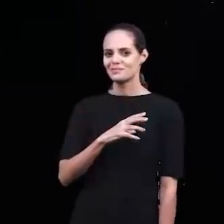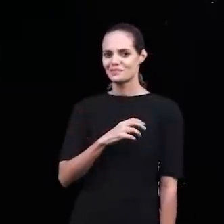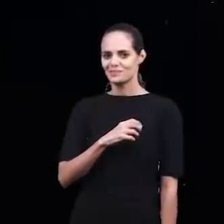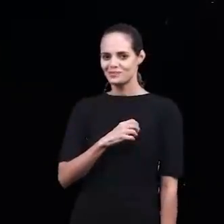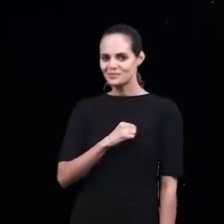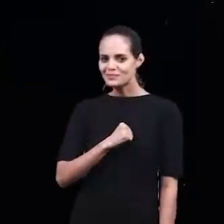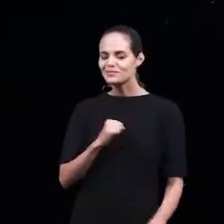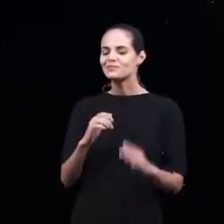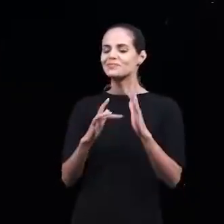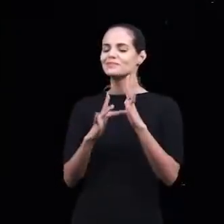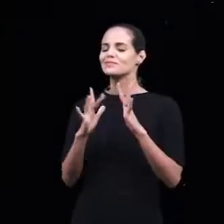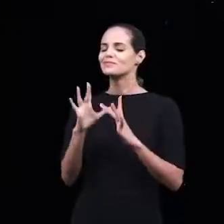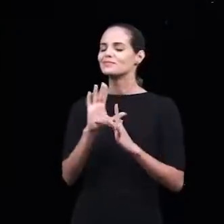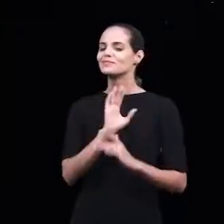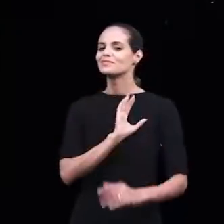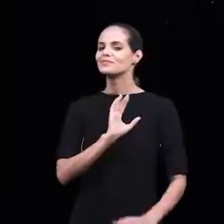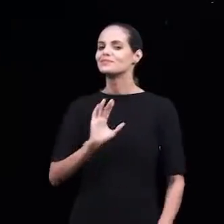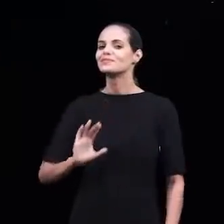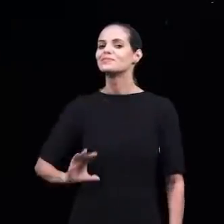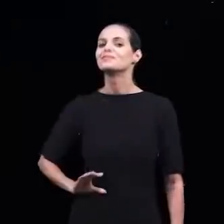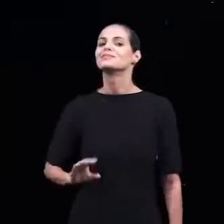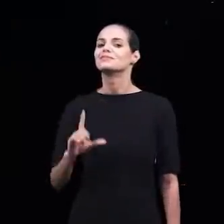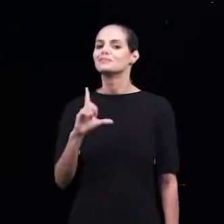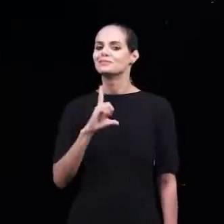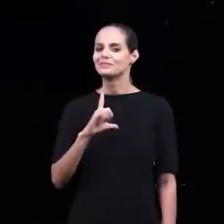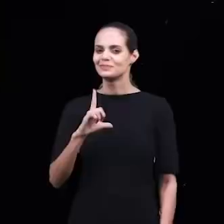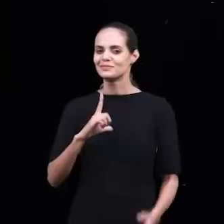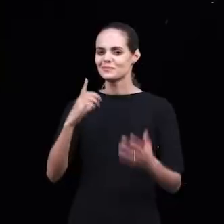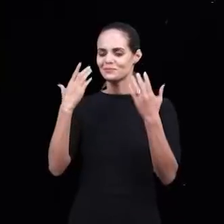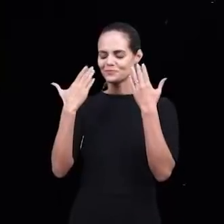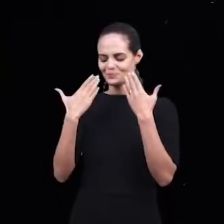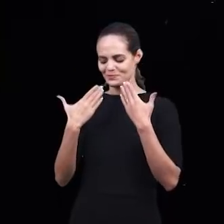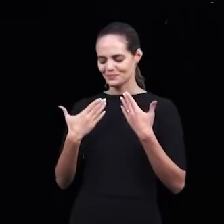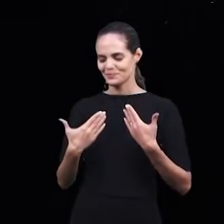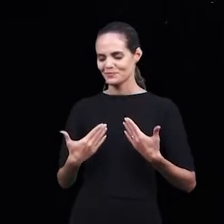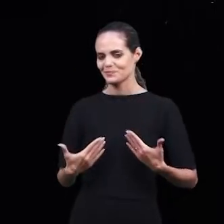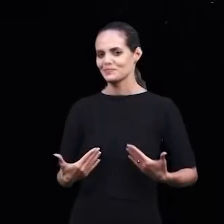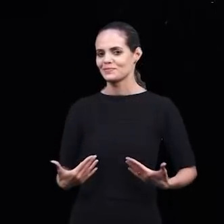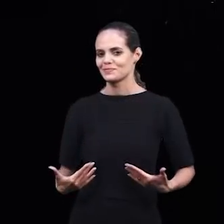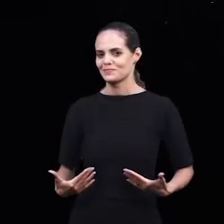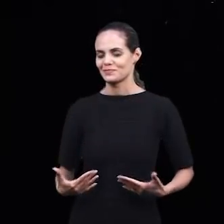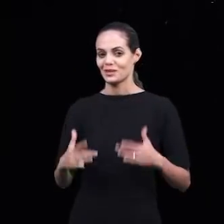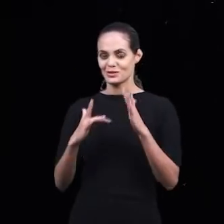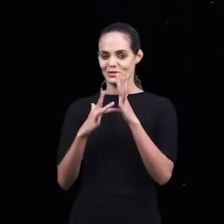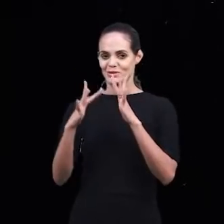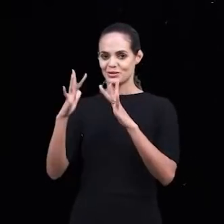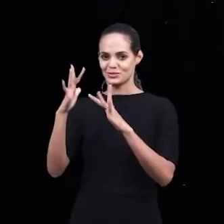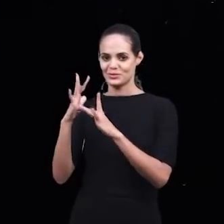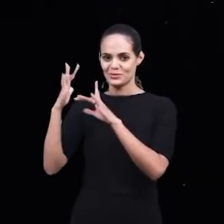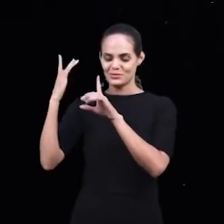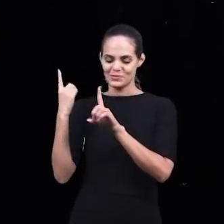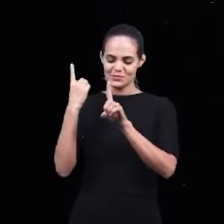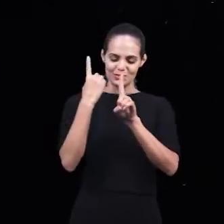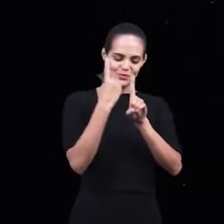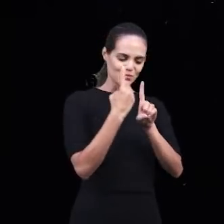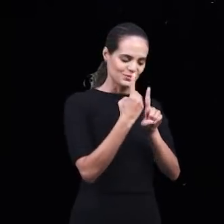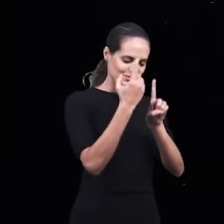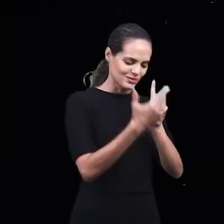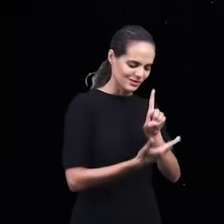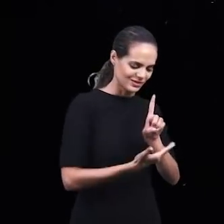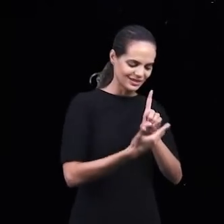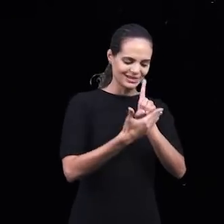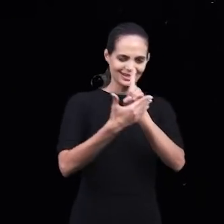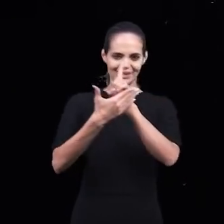que Cristo tem por mim. Jesus achou-me,